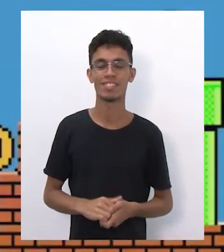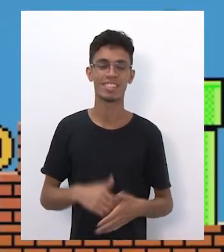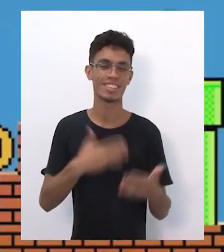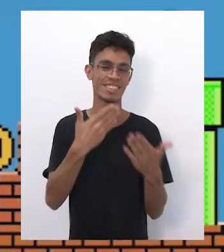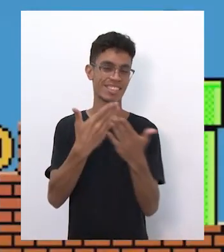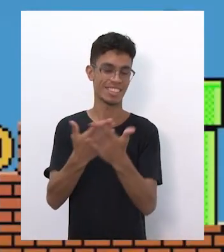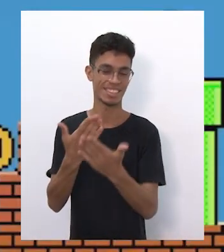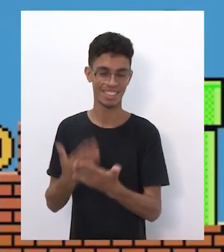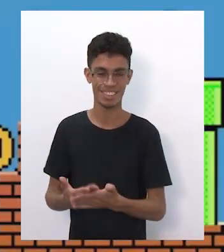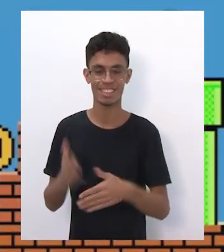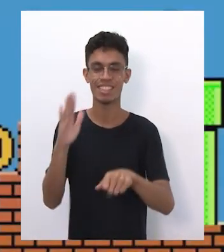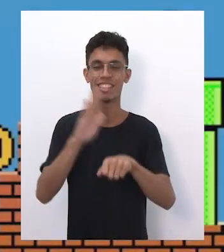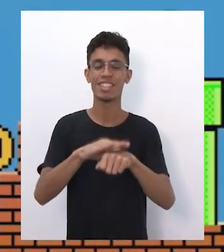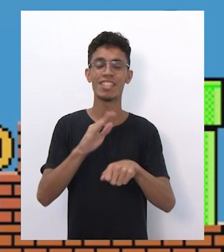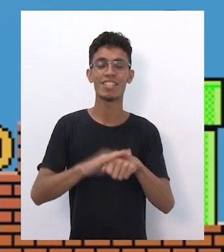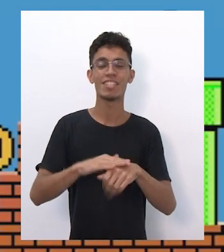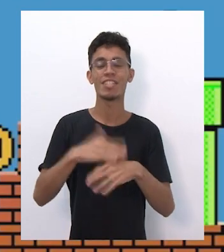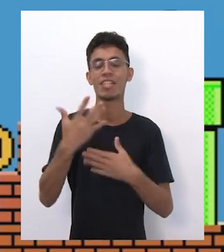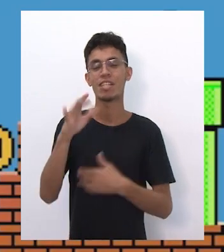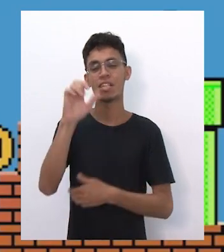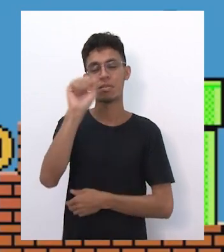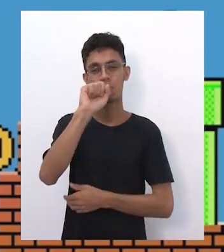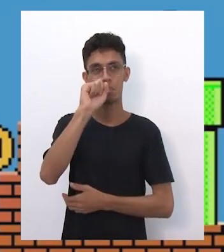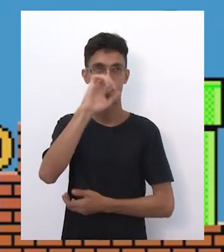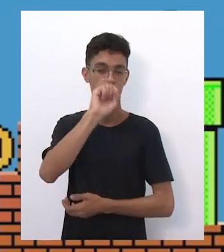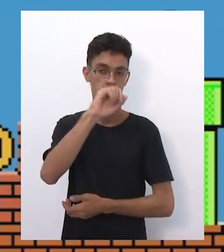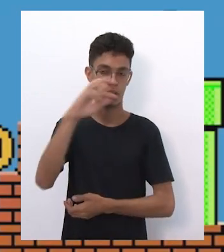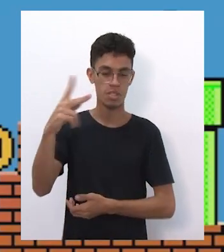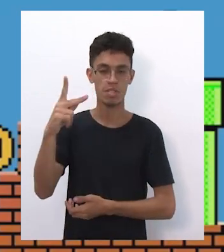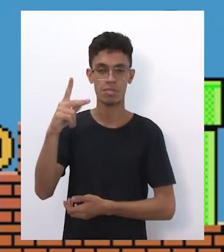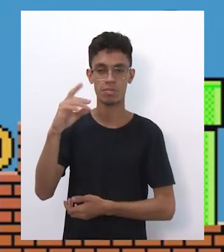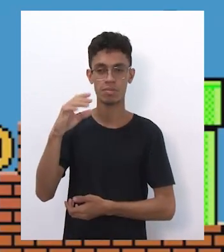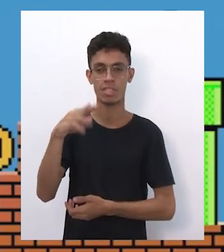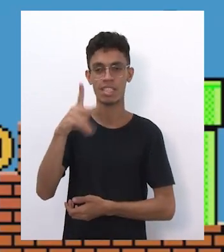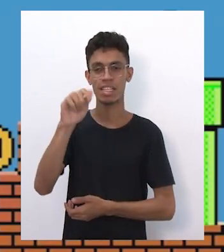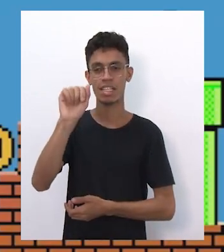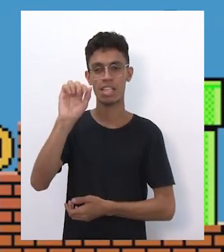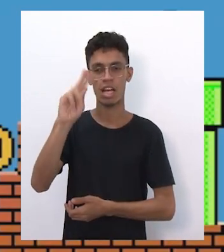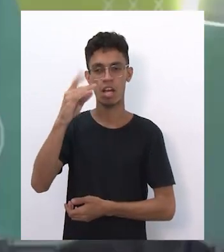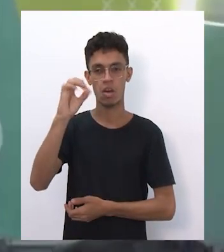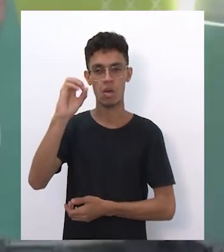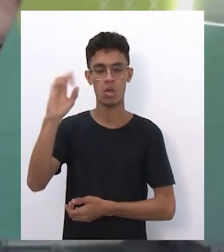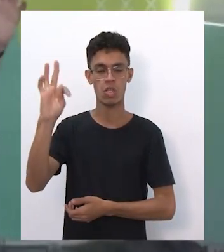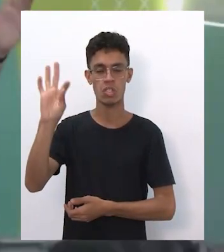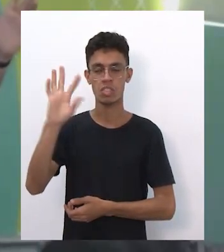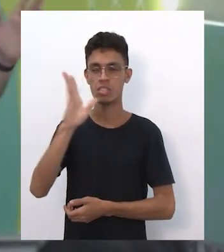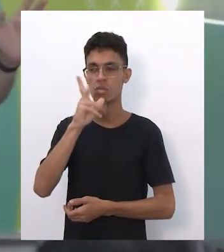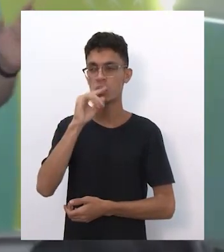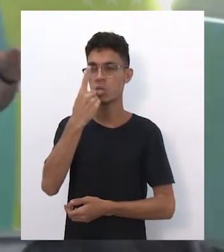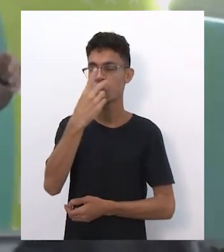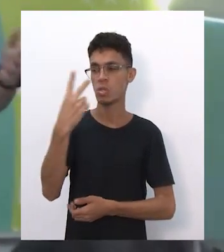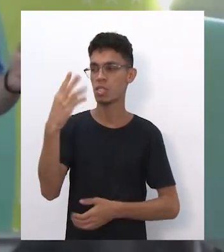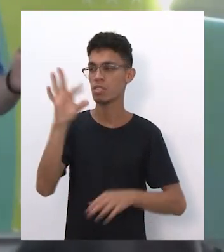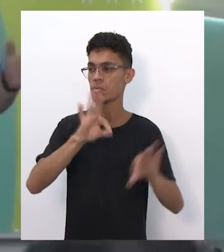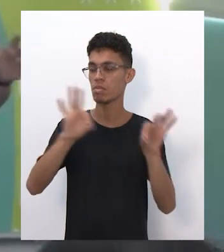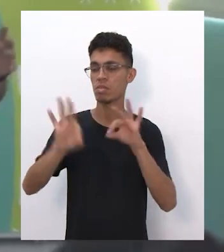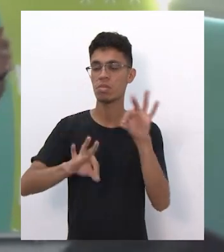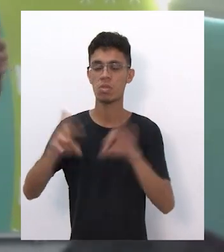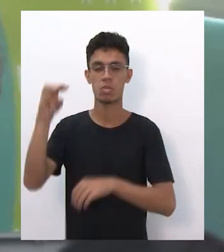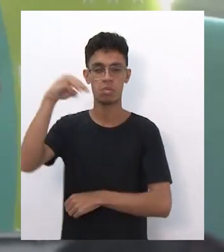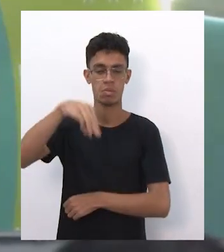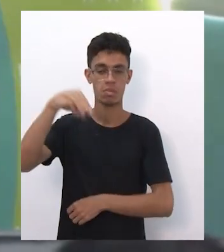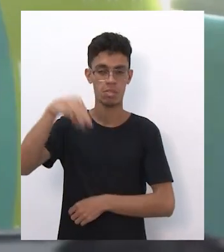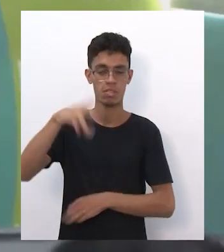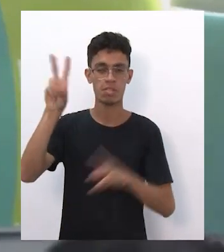aula, ela foi feita pelo aplicativo Kahoot. Eu e o André demoramos em torno mais ou menos de 12 minutos para preparar ela, tá? Lógico, a gente